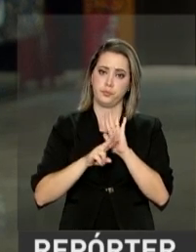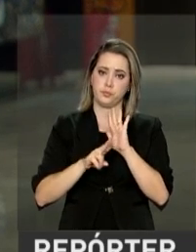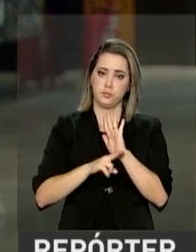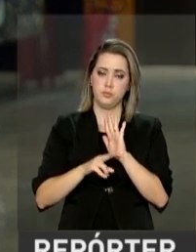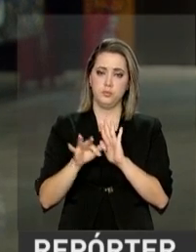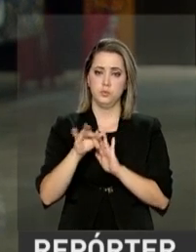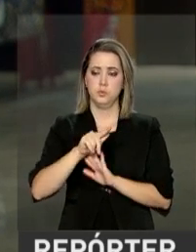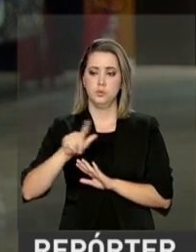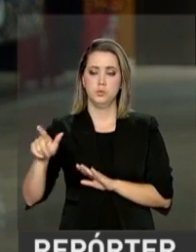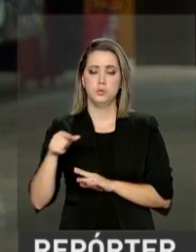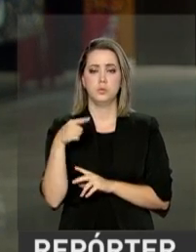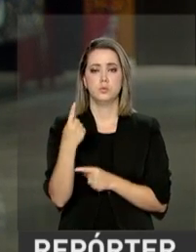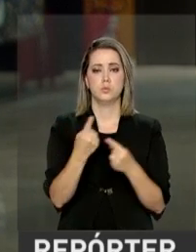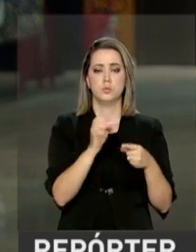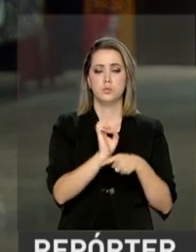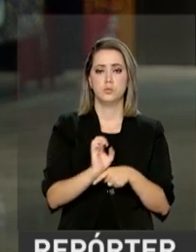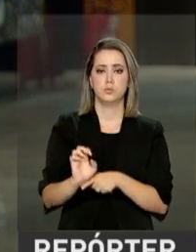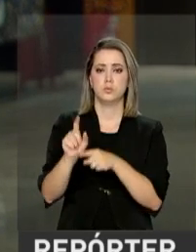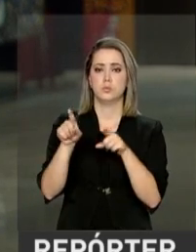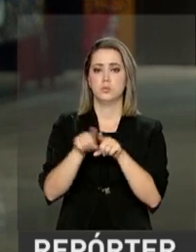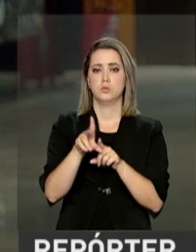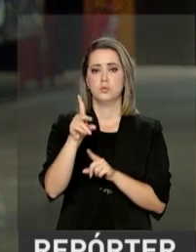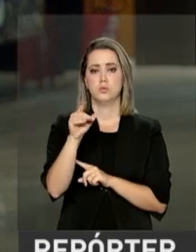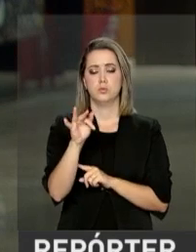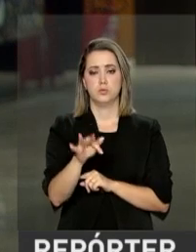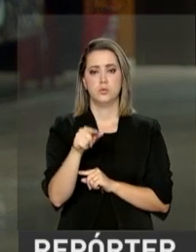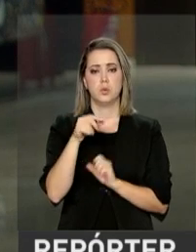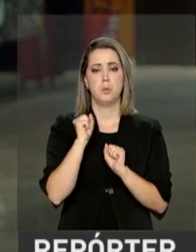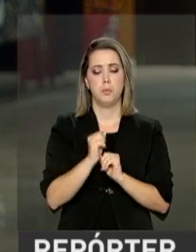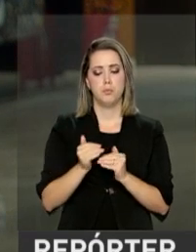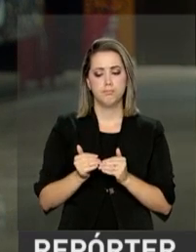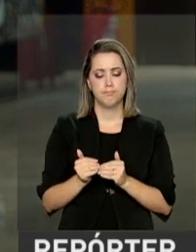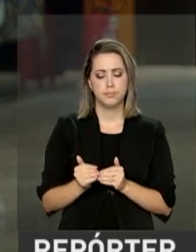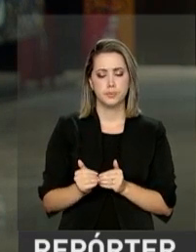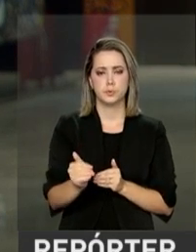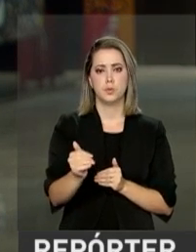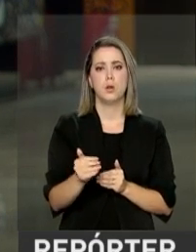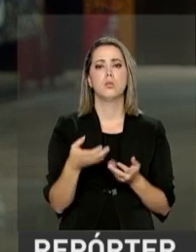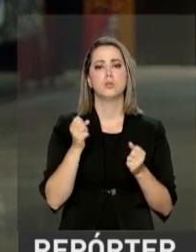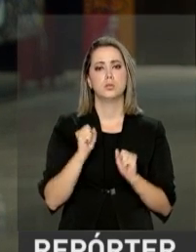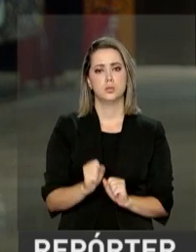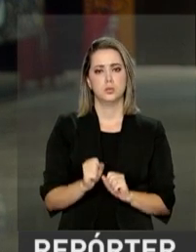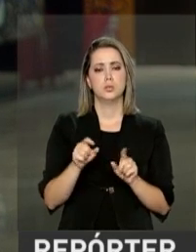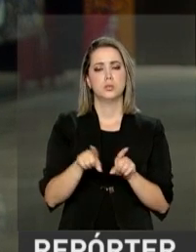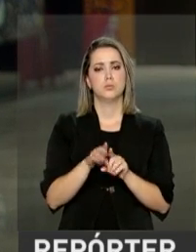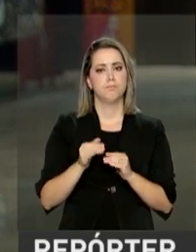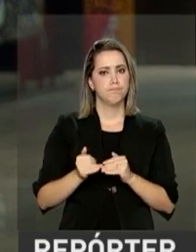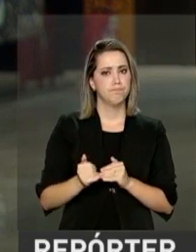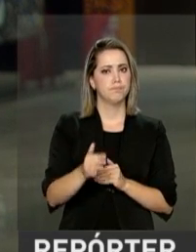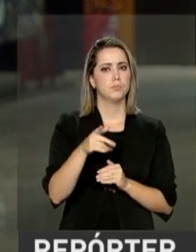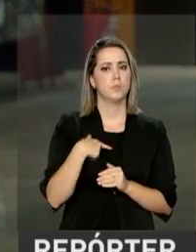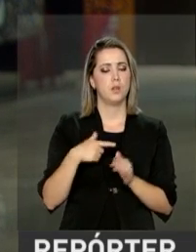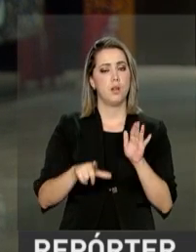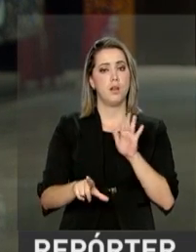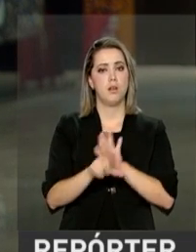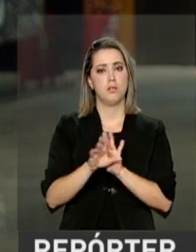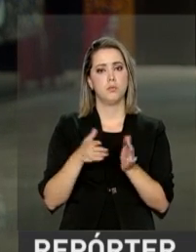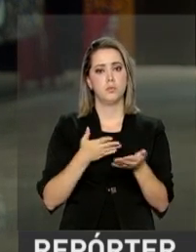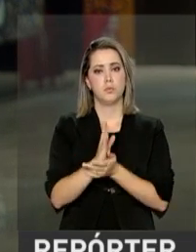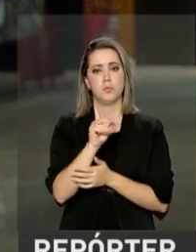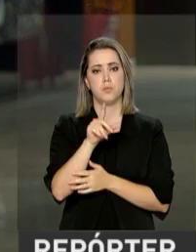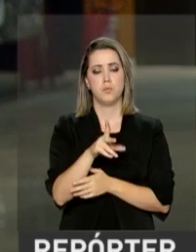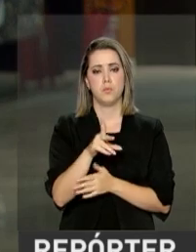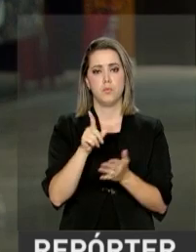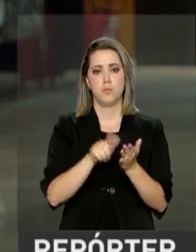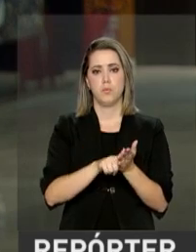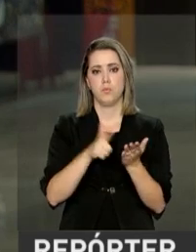fiscal dos estados e do Distrito Federal esse prazo ele poderá ser prorrogado e a a sanção dessa lei ela deve ser publicada